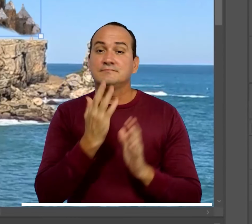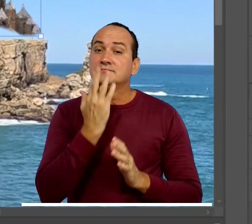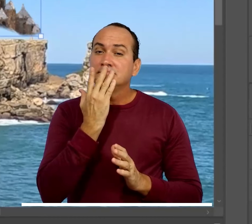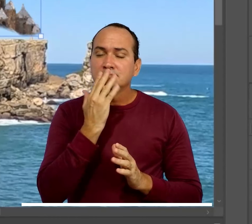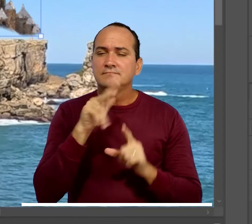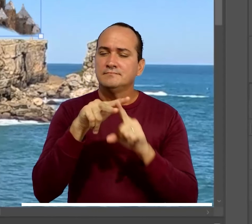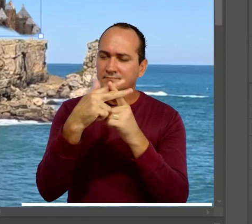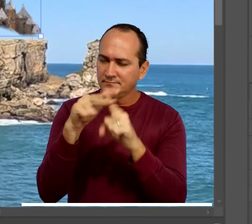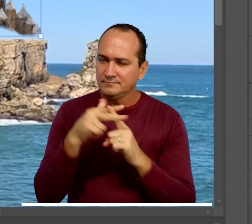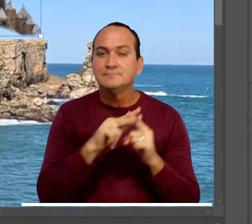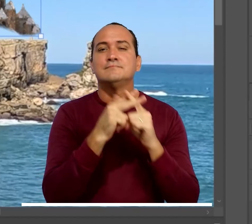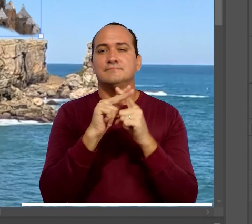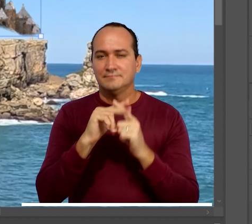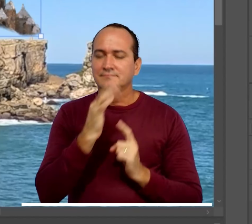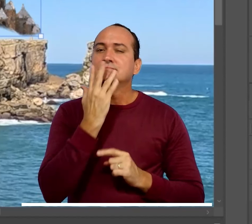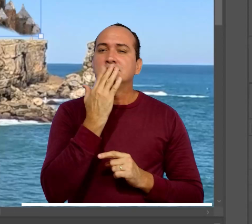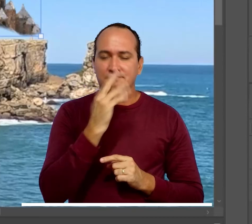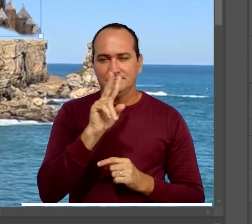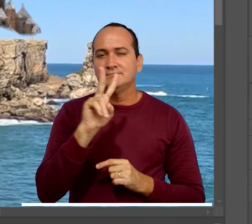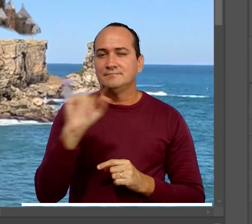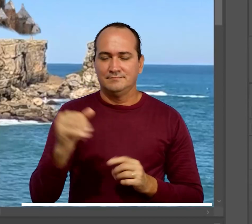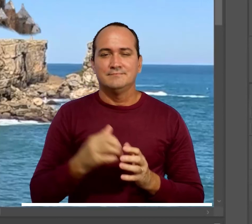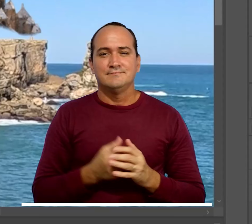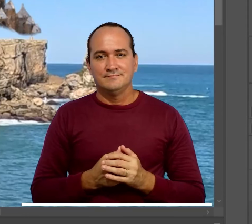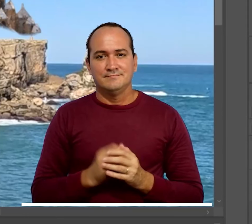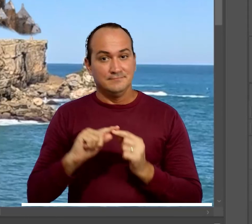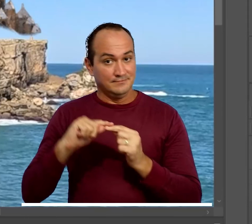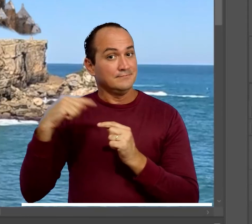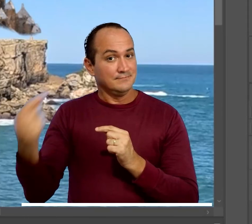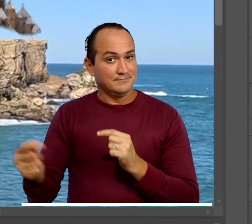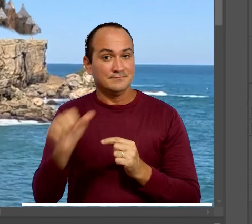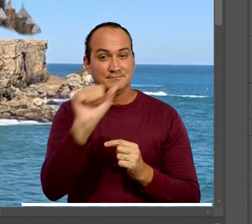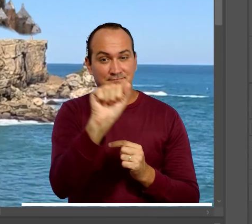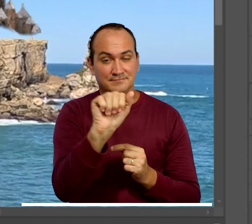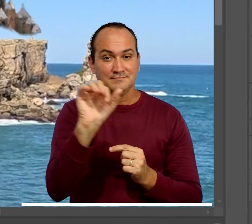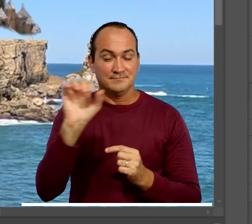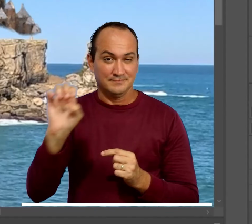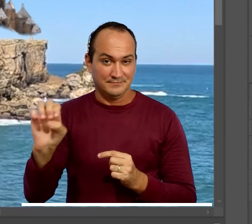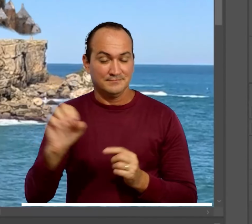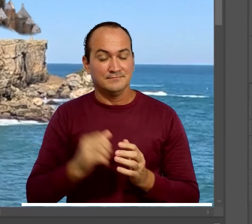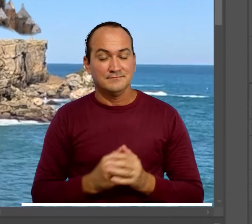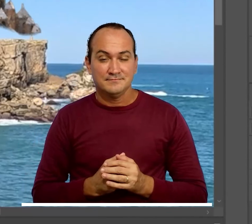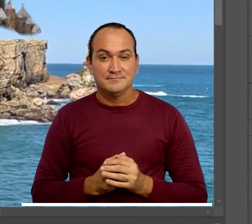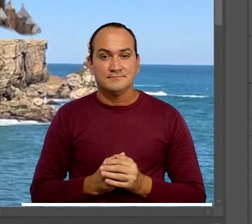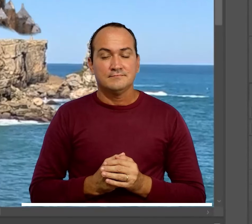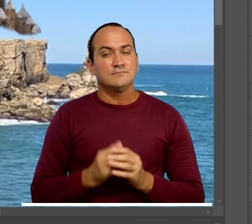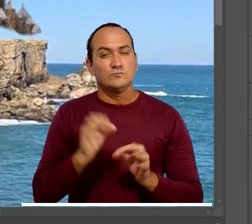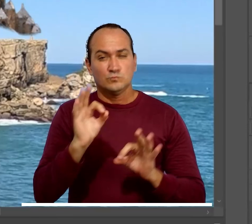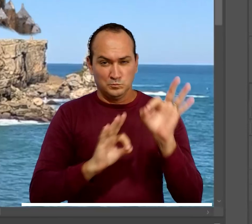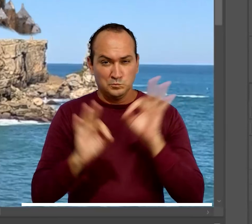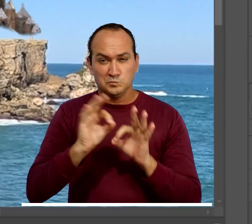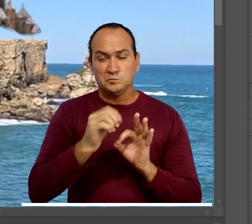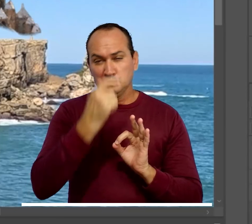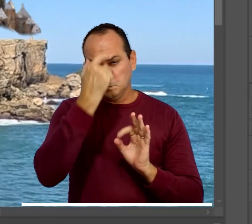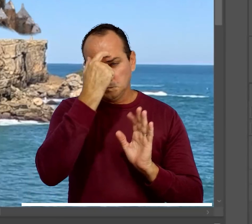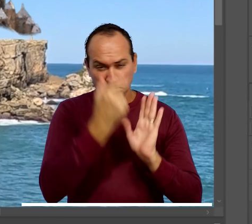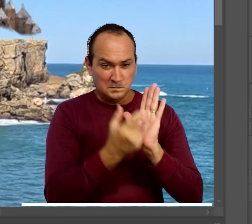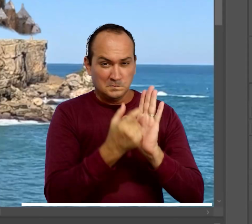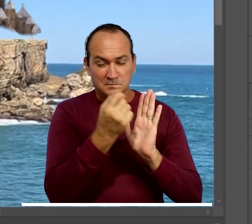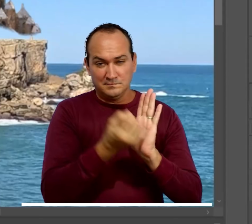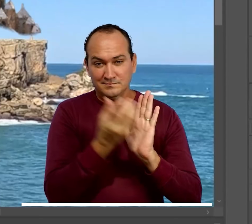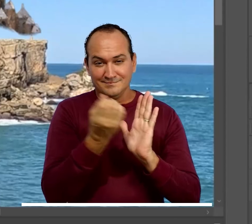falei, eu vou corrigir isso aqui, a cor lá no After Effects. Aqui eu vou usar a IA só para ele completar aqui essa parte da imagem, porque